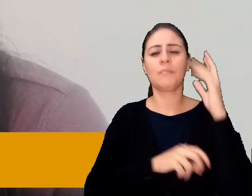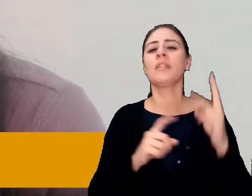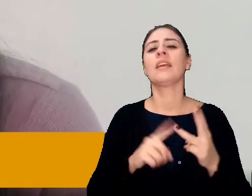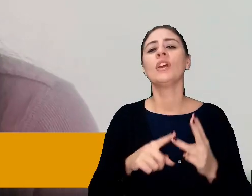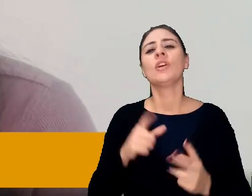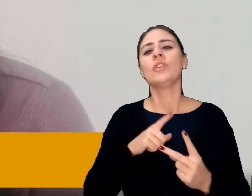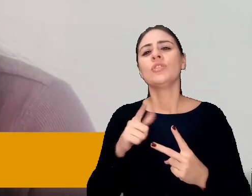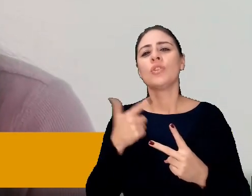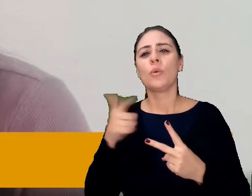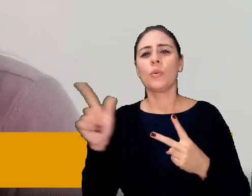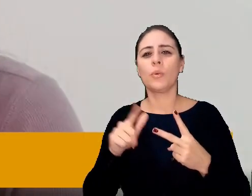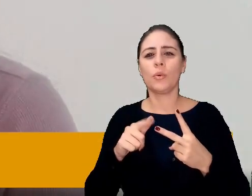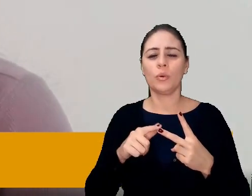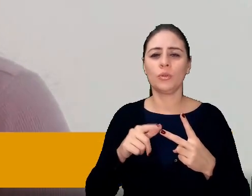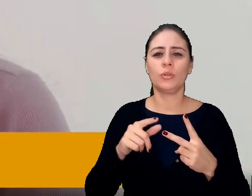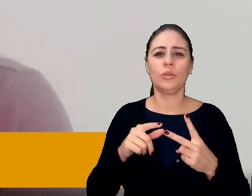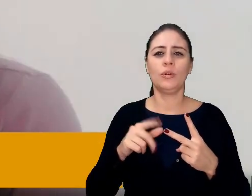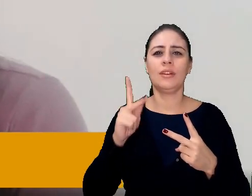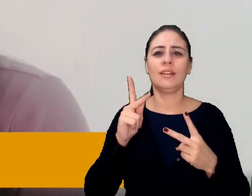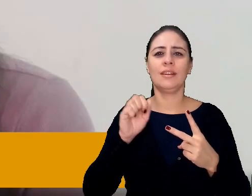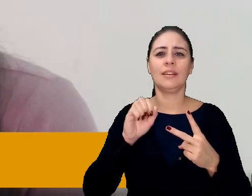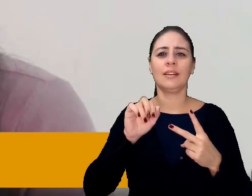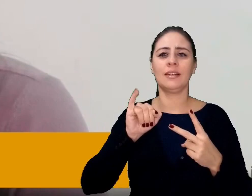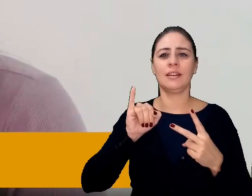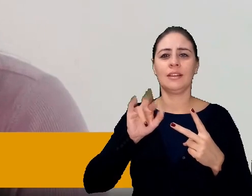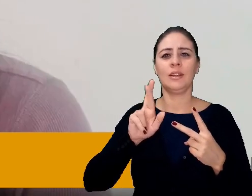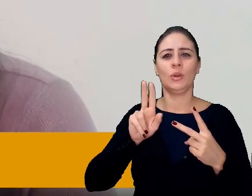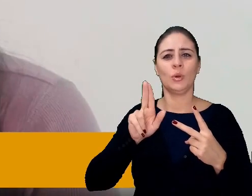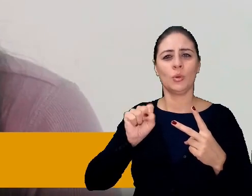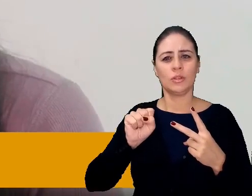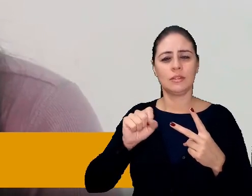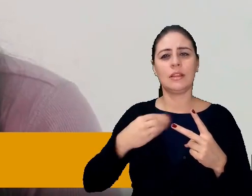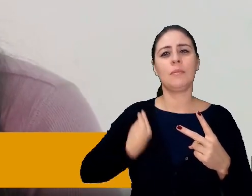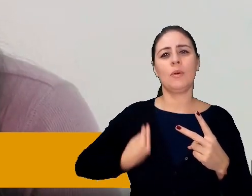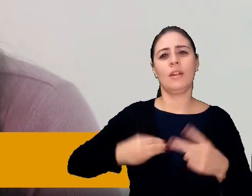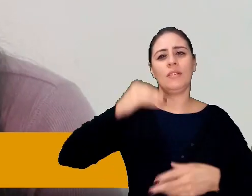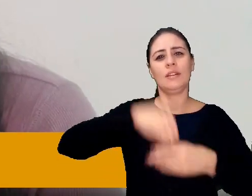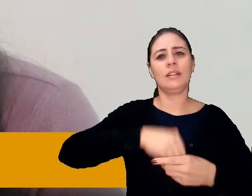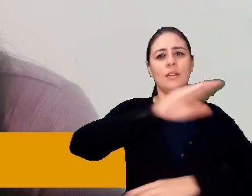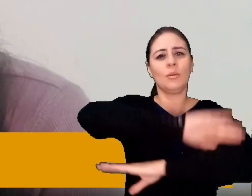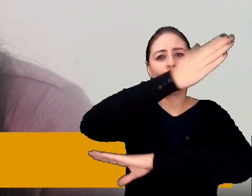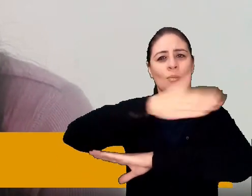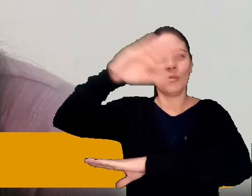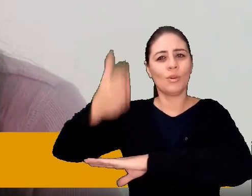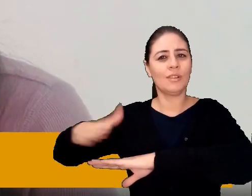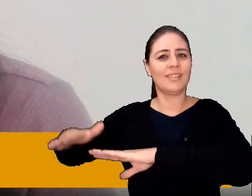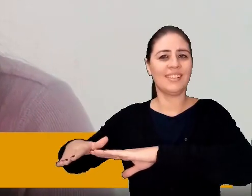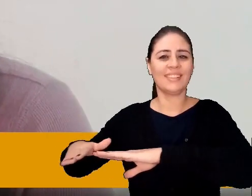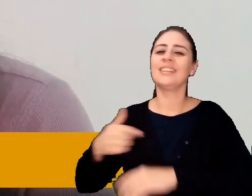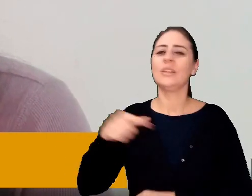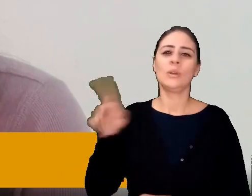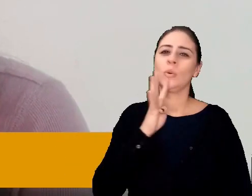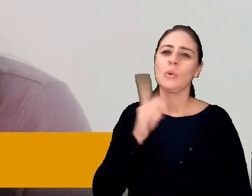das montanhas e eles não conheciam o sol, né? Até a minha mãe já me contou isso, que